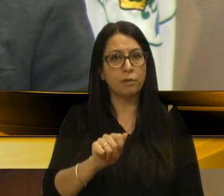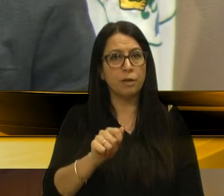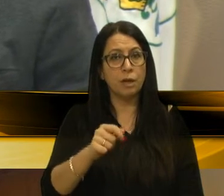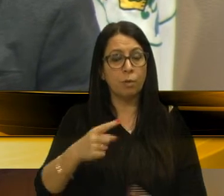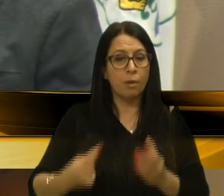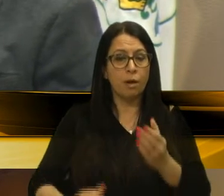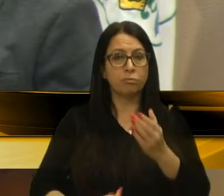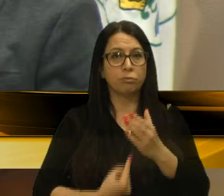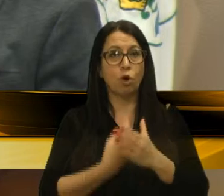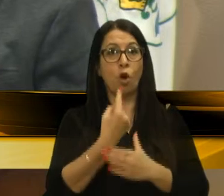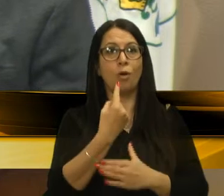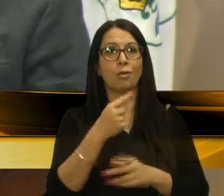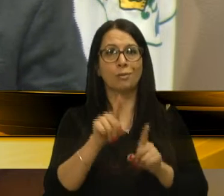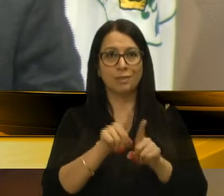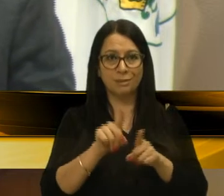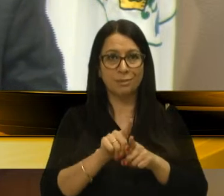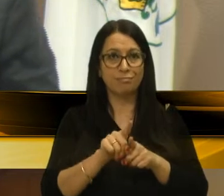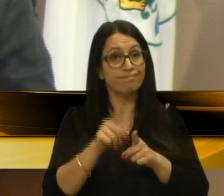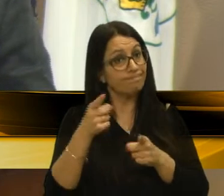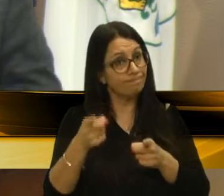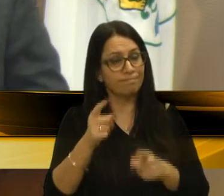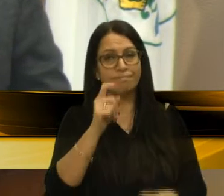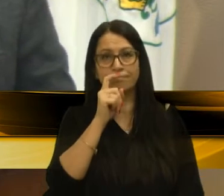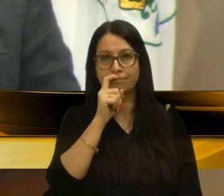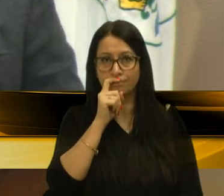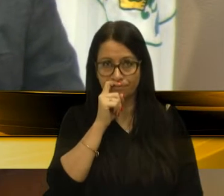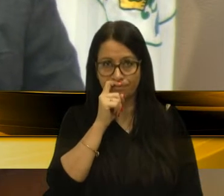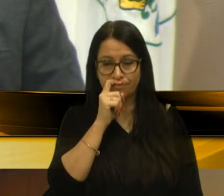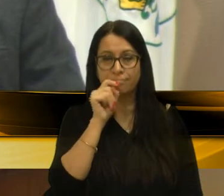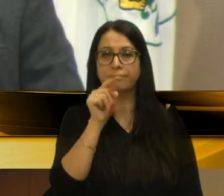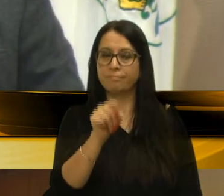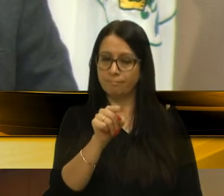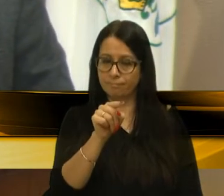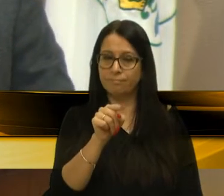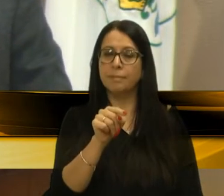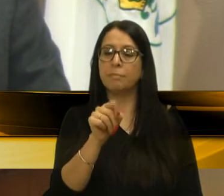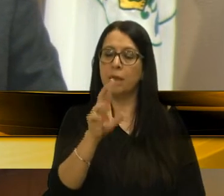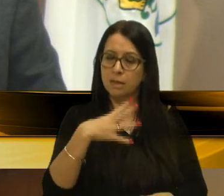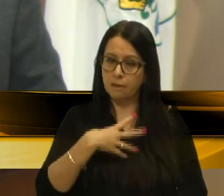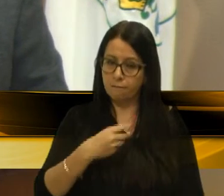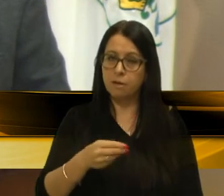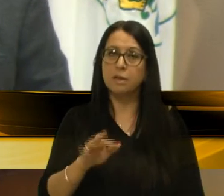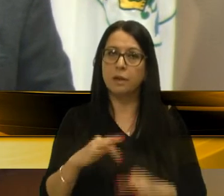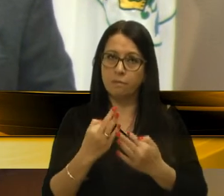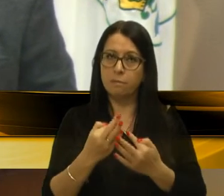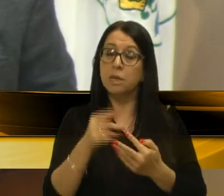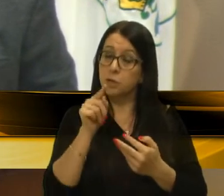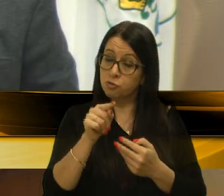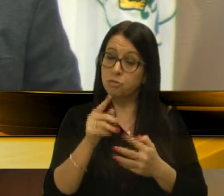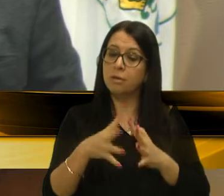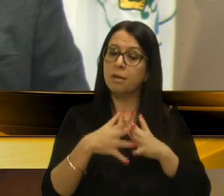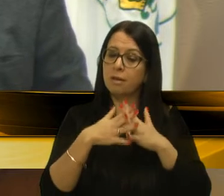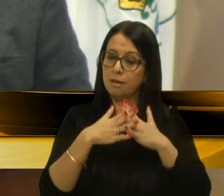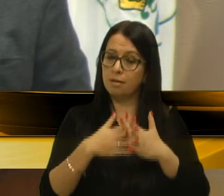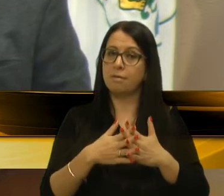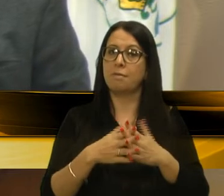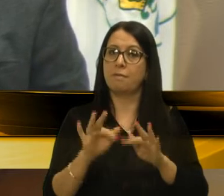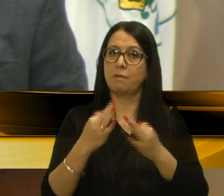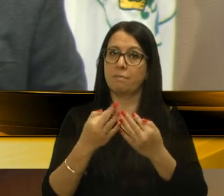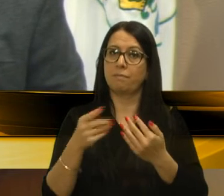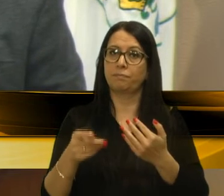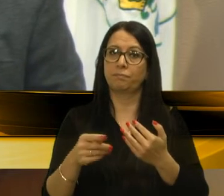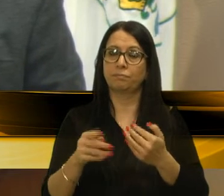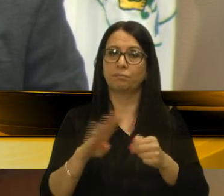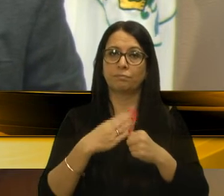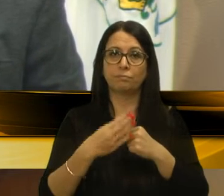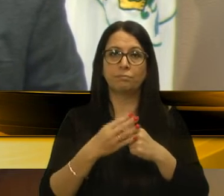enfim esse pai para esse pai para essa filha para essa família a situação está feia feia para essa moradora ana